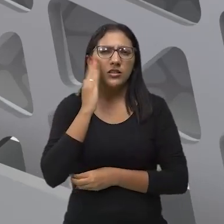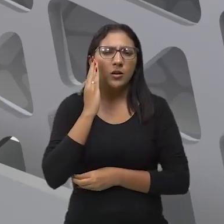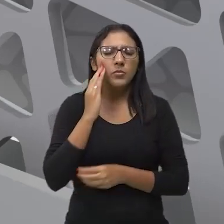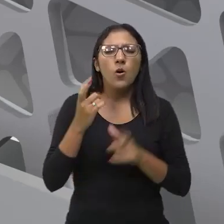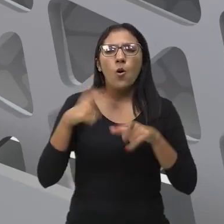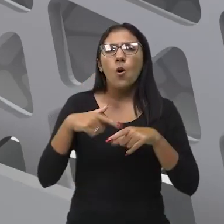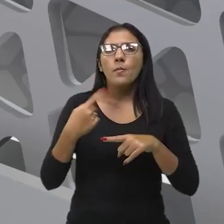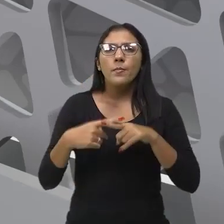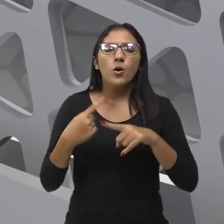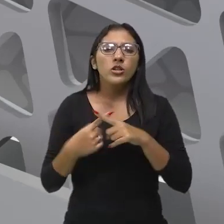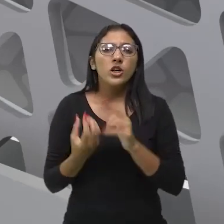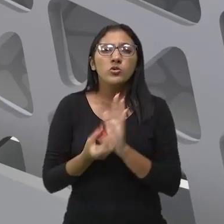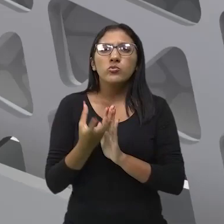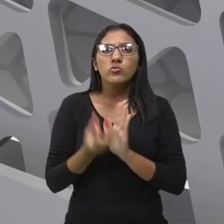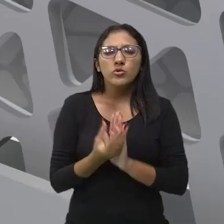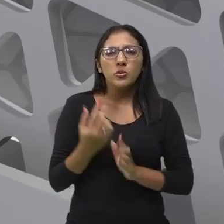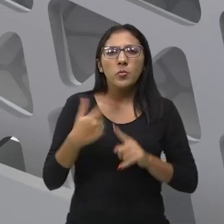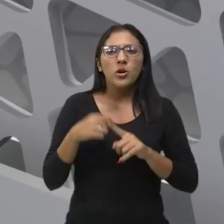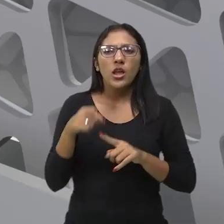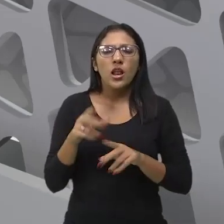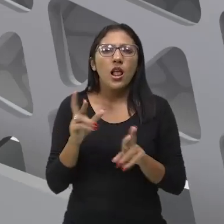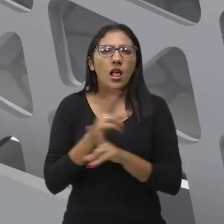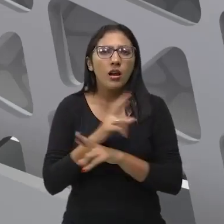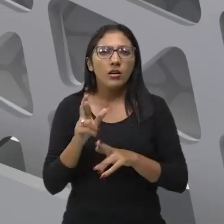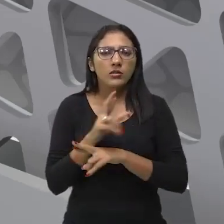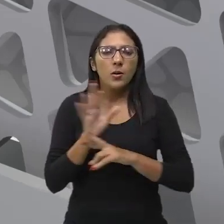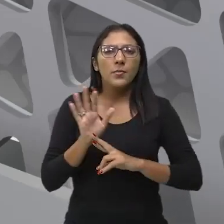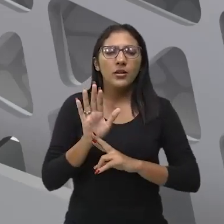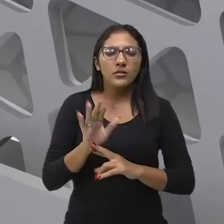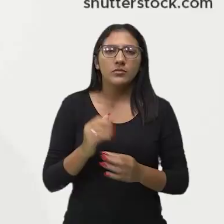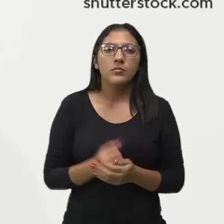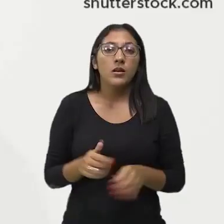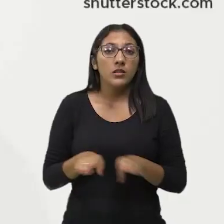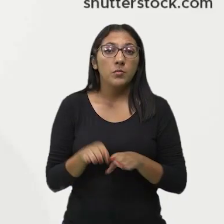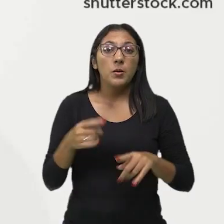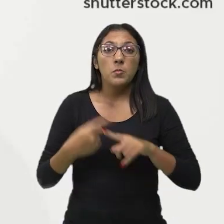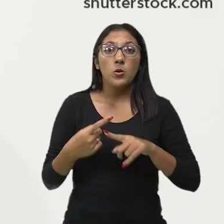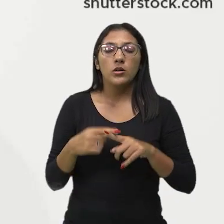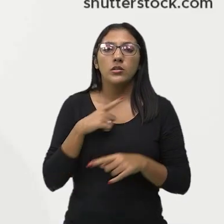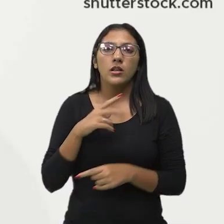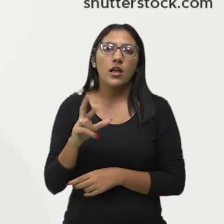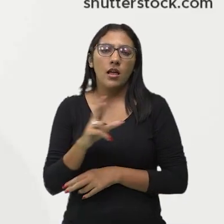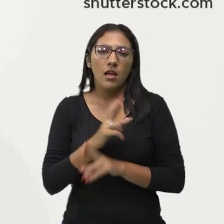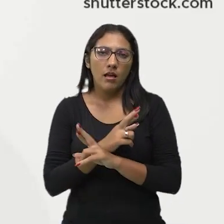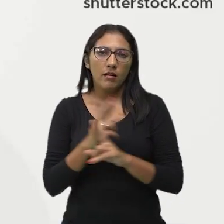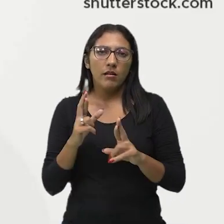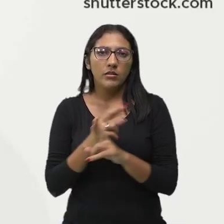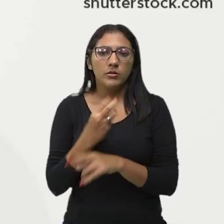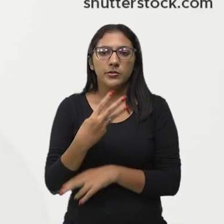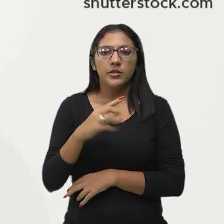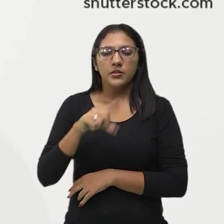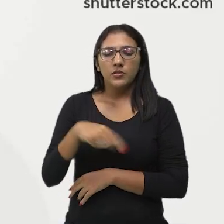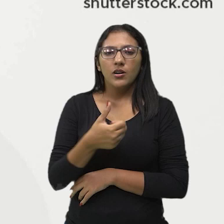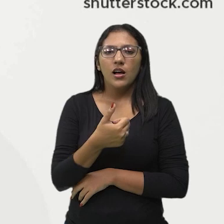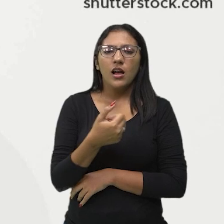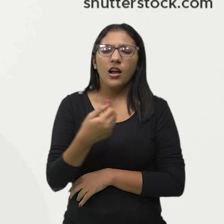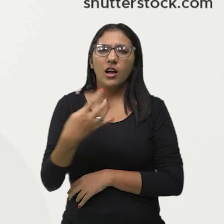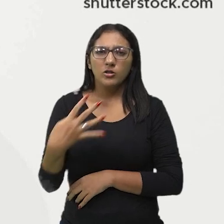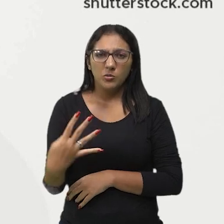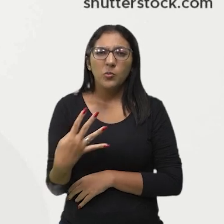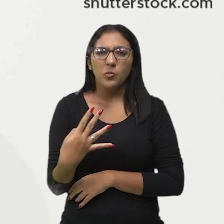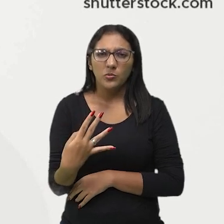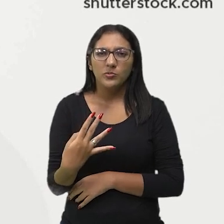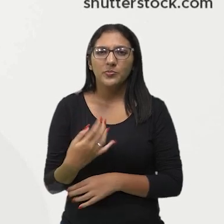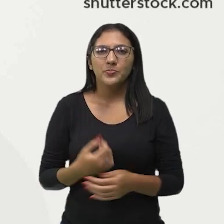3,14, aproximadamente 3,14. Beleza? Agora vamos dar continuidade à nossa aula, porque nós trouxemos aqui alguns problemas para a